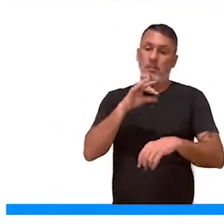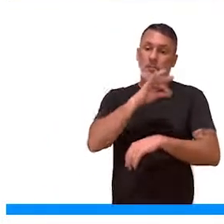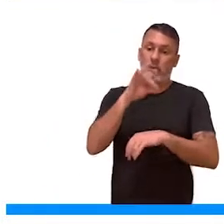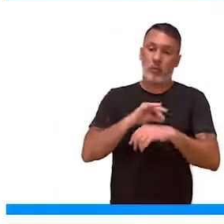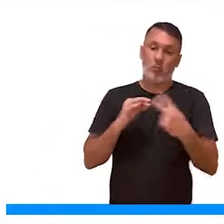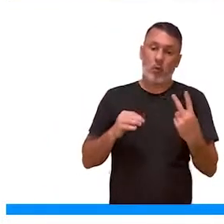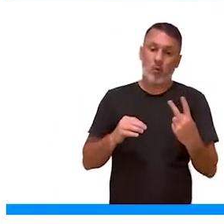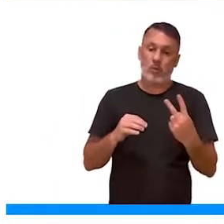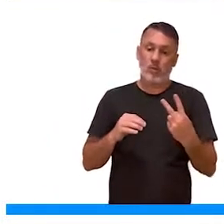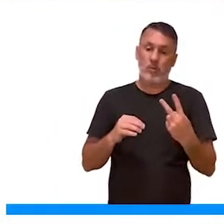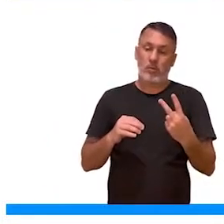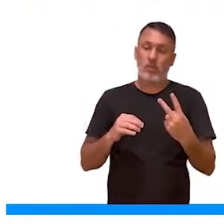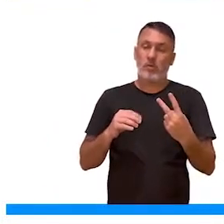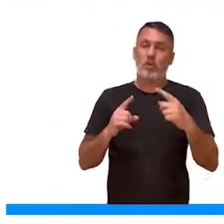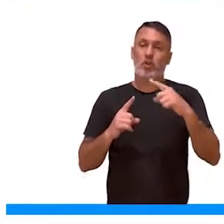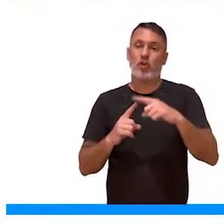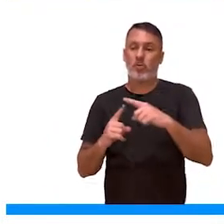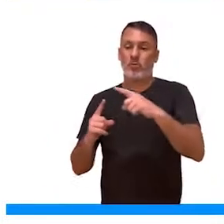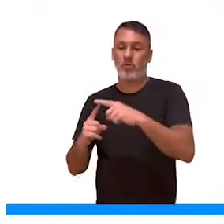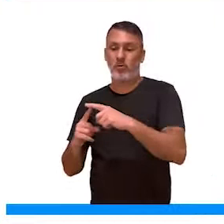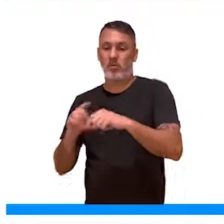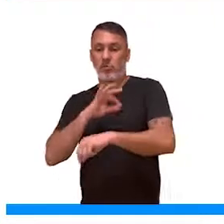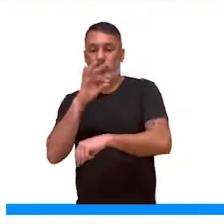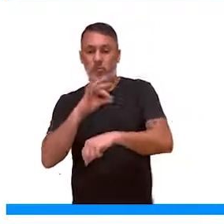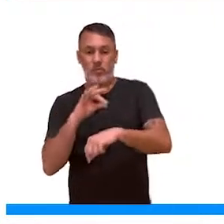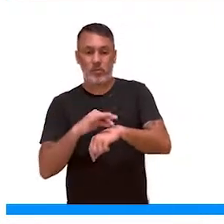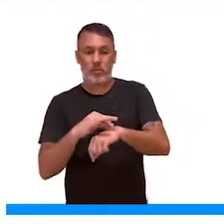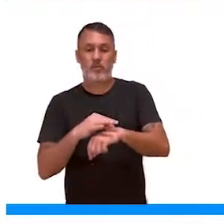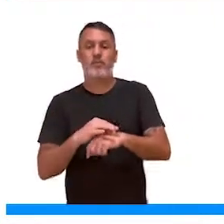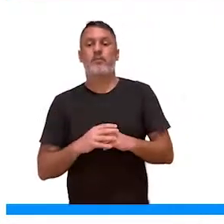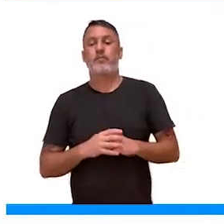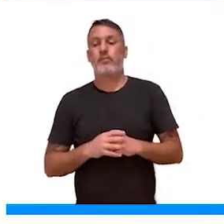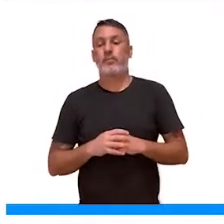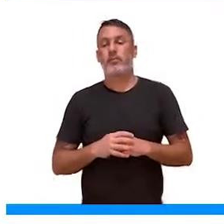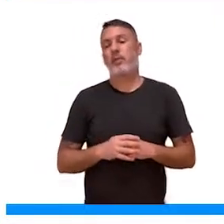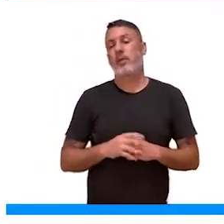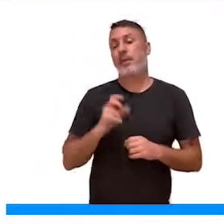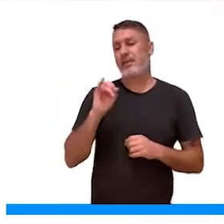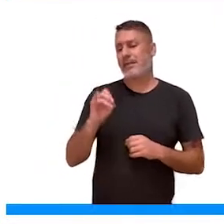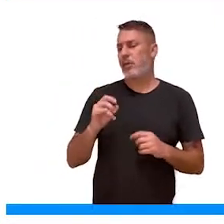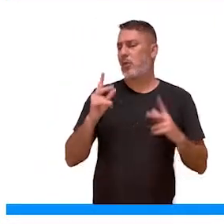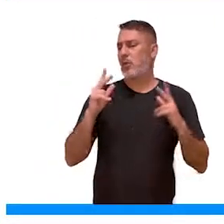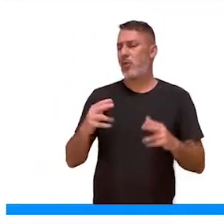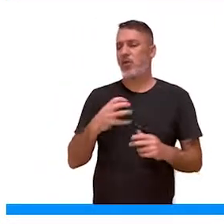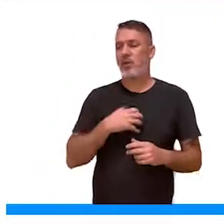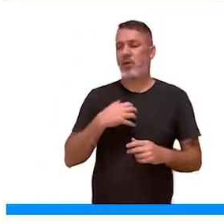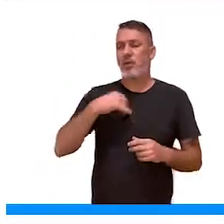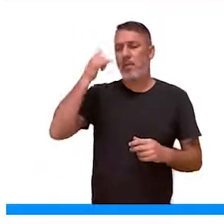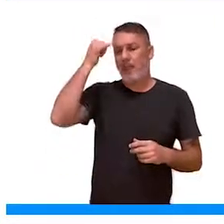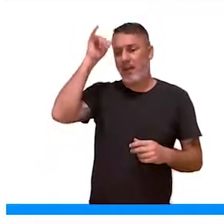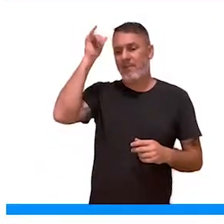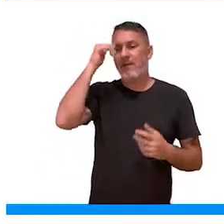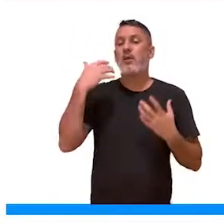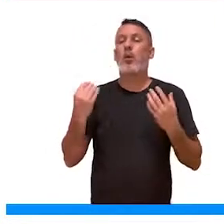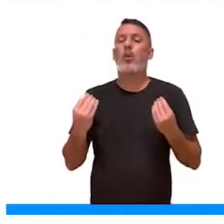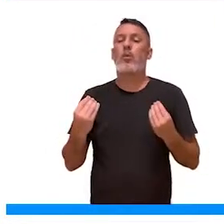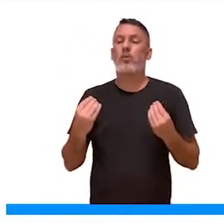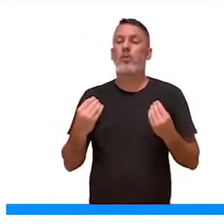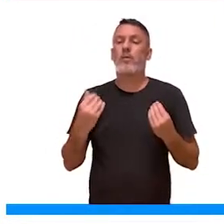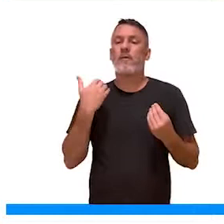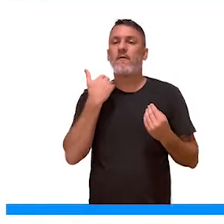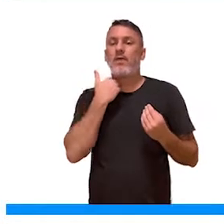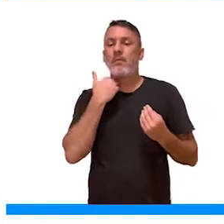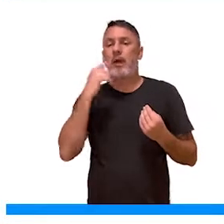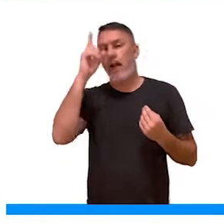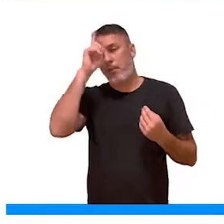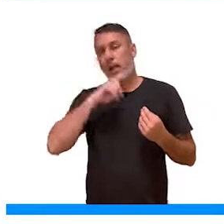Aedes, que pode transmitir também o vírus da febre amarela nos centros urbanos. E a mesma forma de prevenção vai ser feita